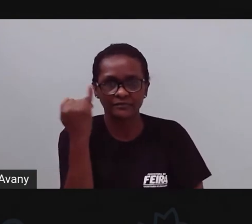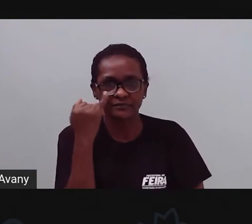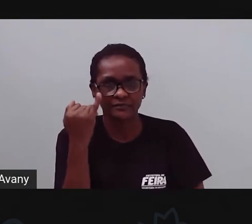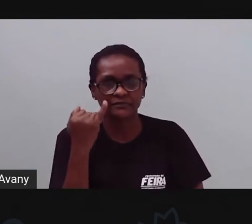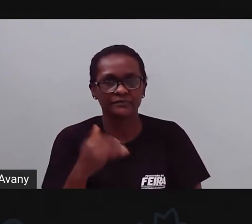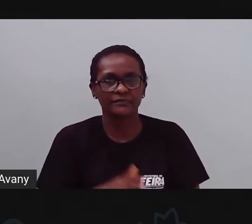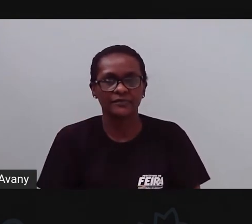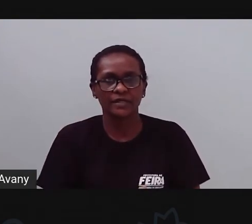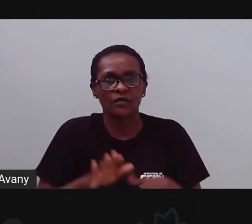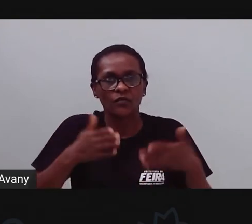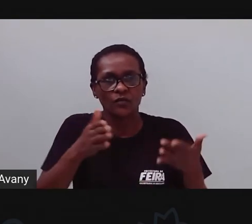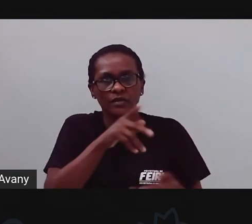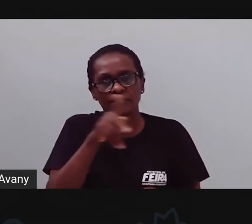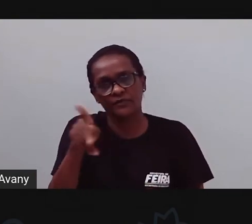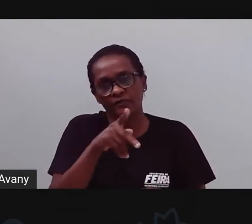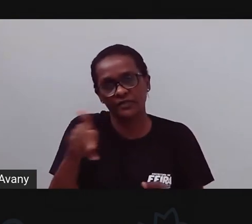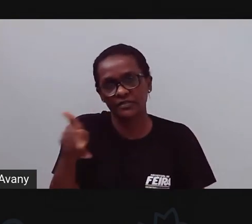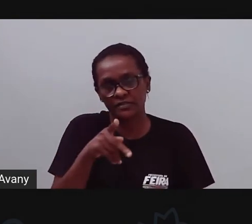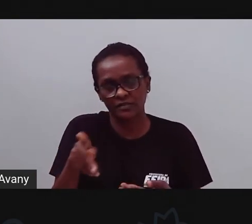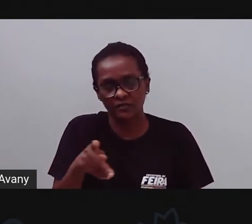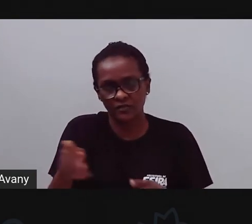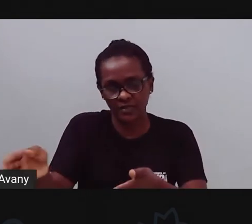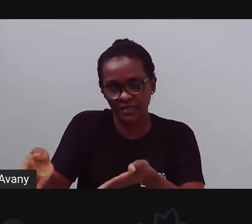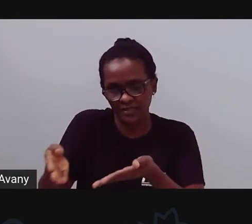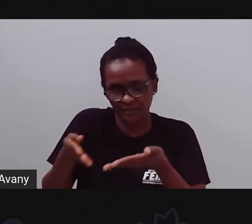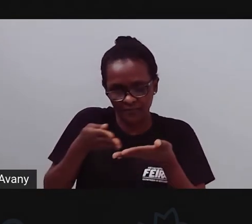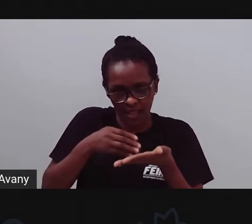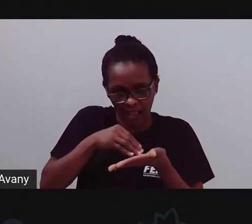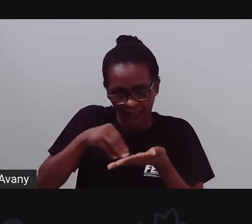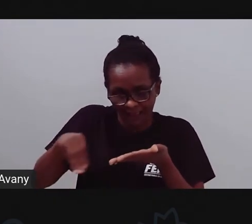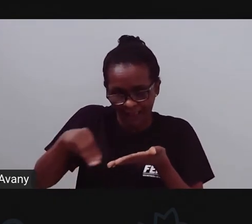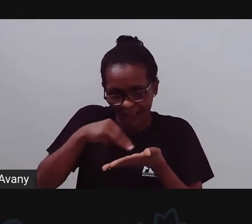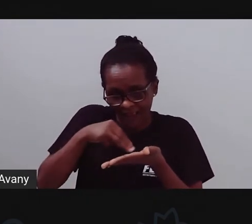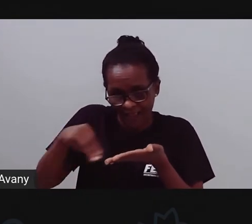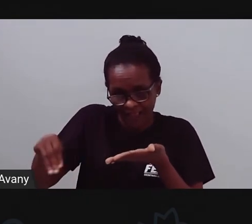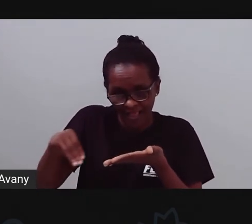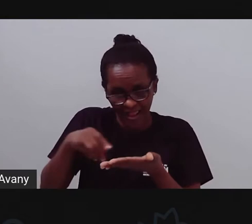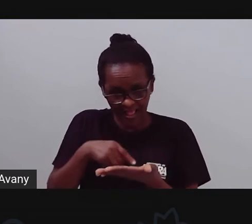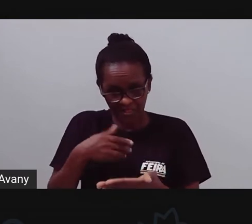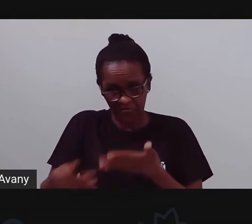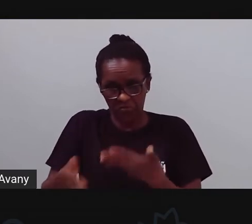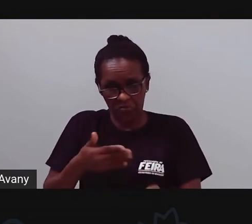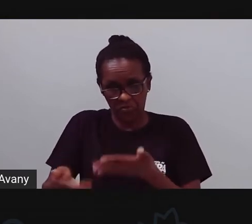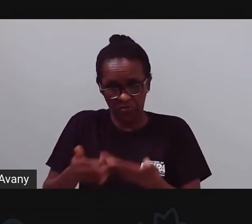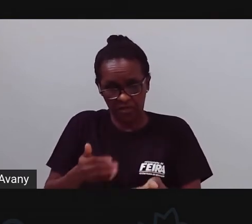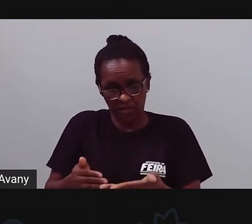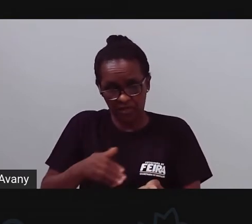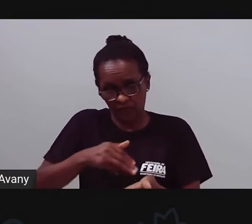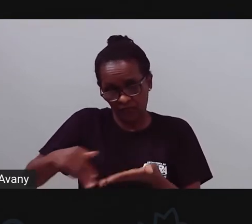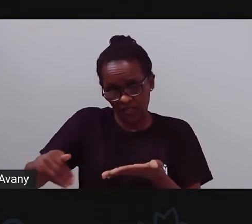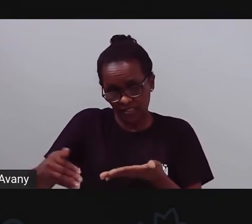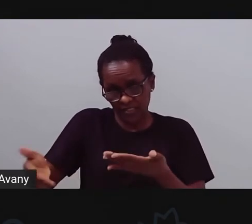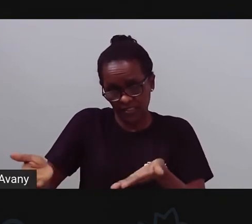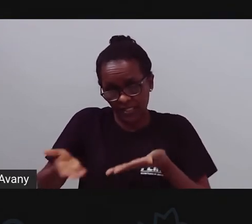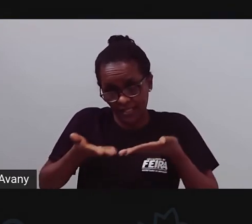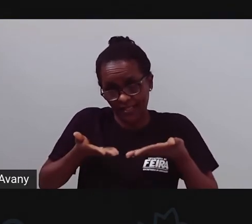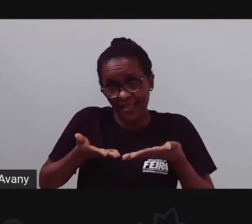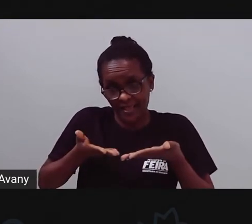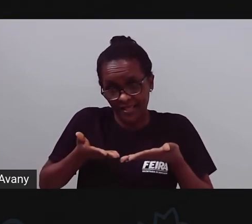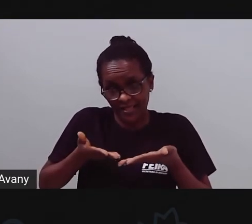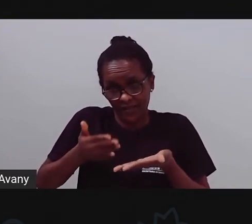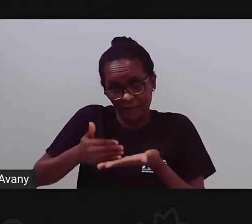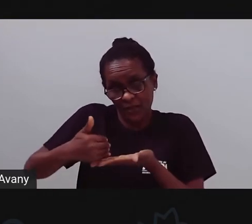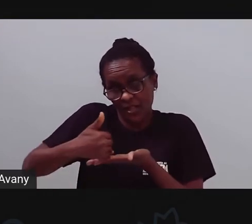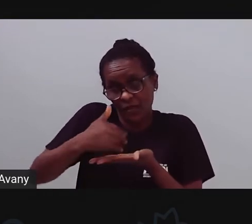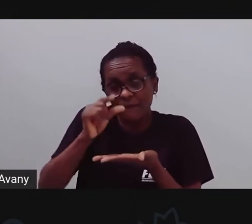lá na escola recebi a cartinha dos alunos o Recebi um convite Zinho do aniversário né que às vezes a mamãe levava um bolinho pequenininho